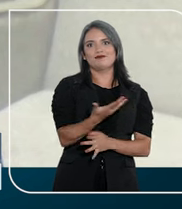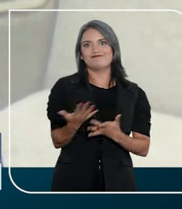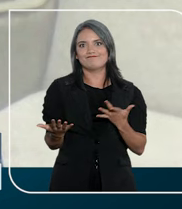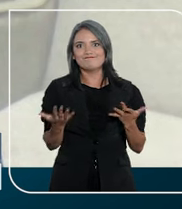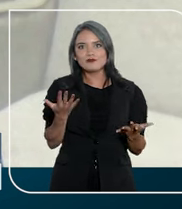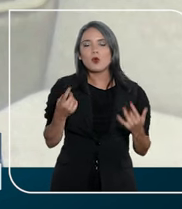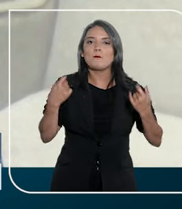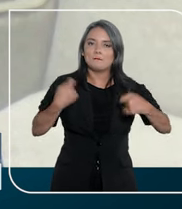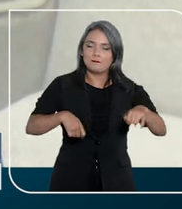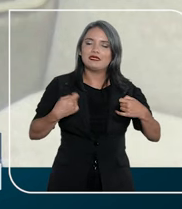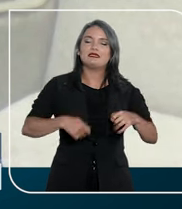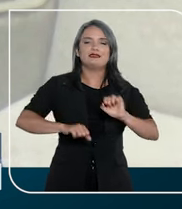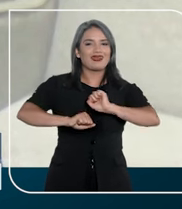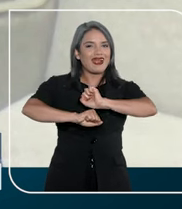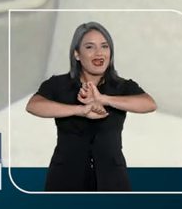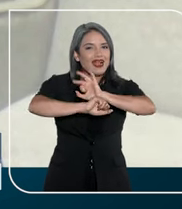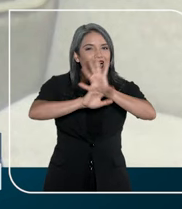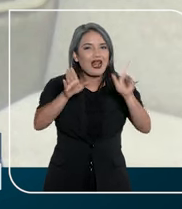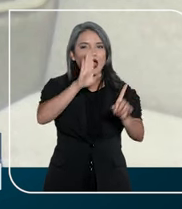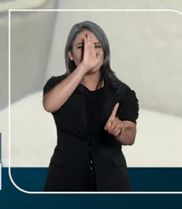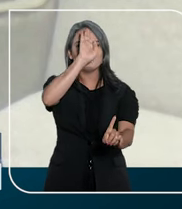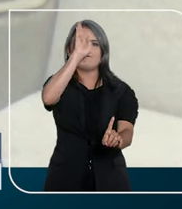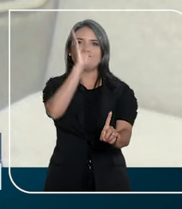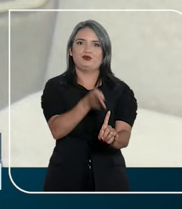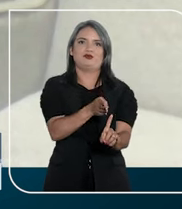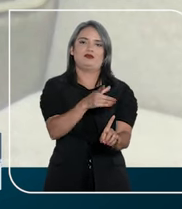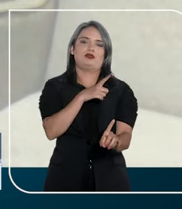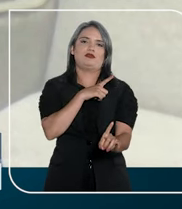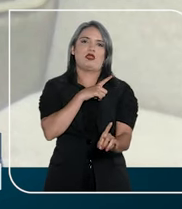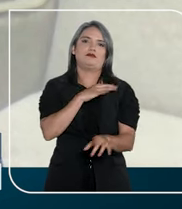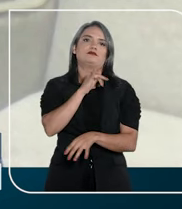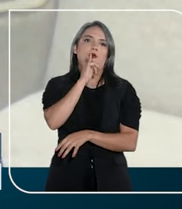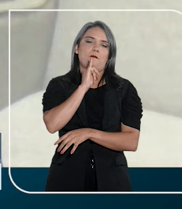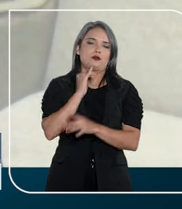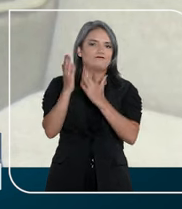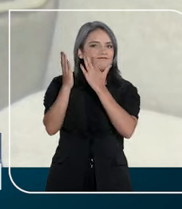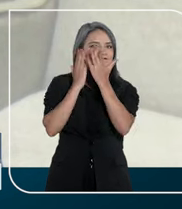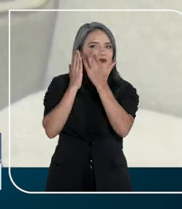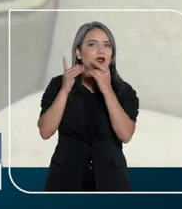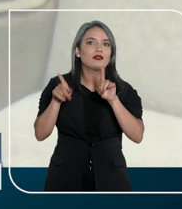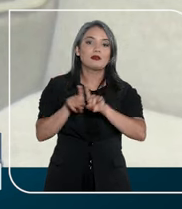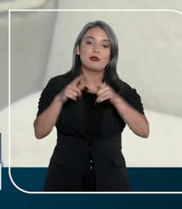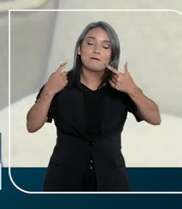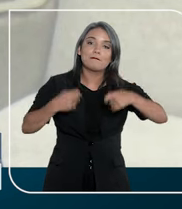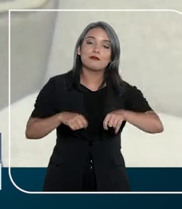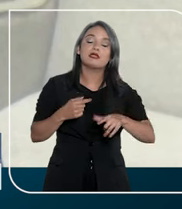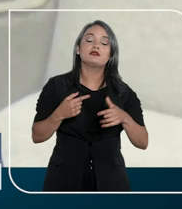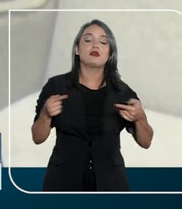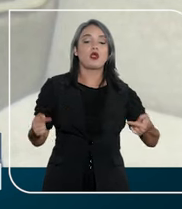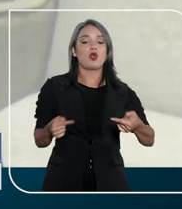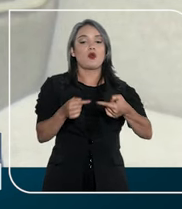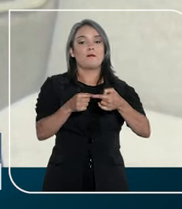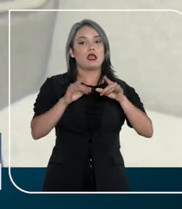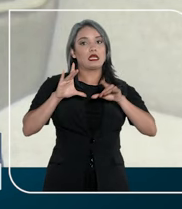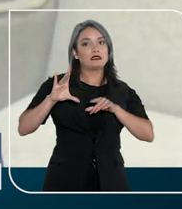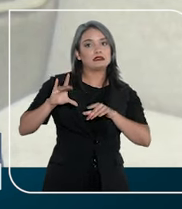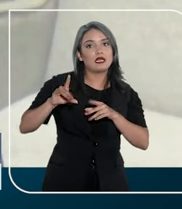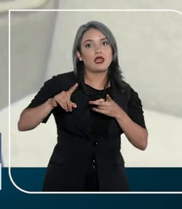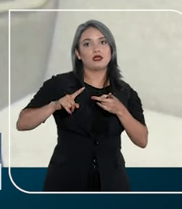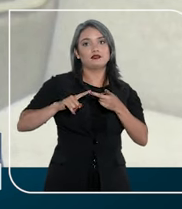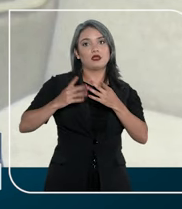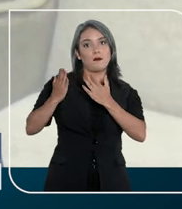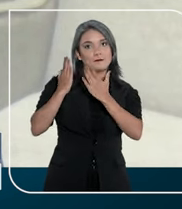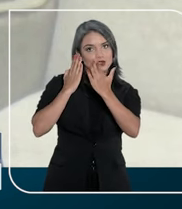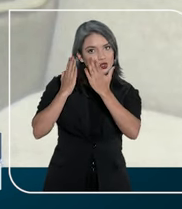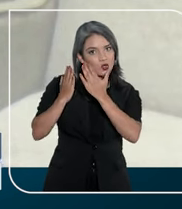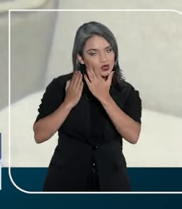a objetividade, no caso aí do exame psicotécnico, tem que ser pautado na ciência, no caso, na psicologia. E